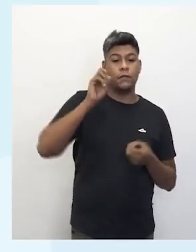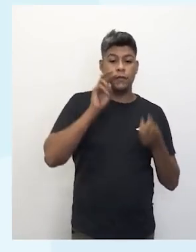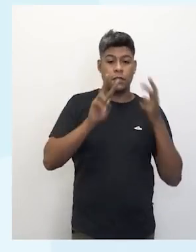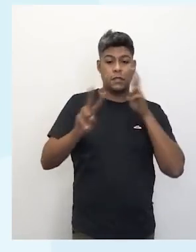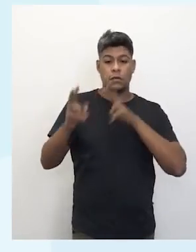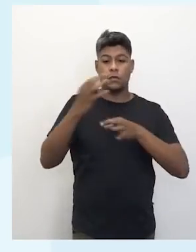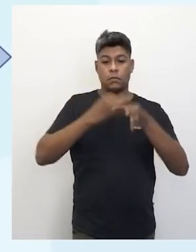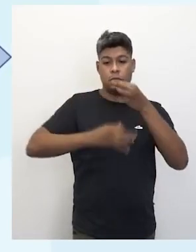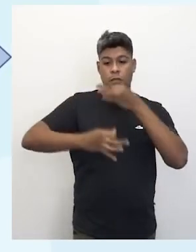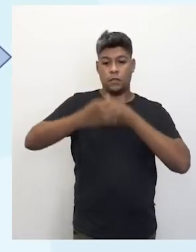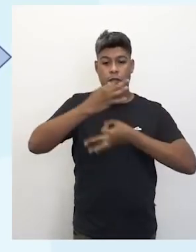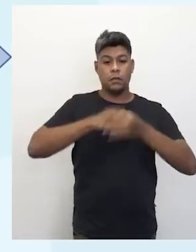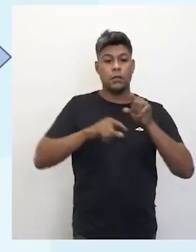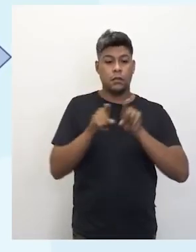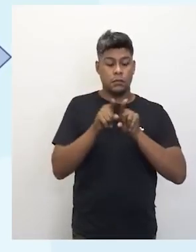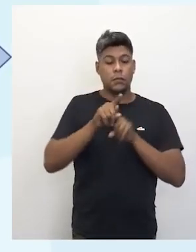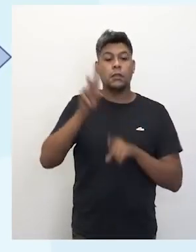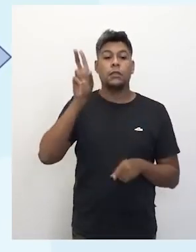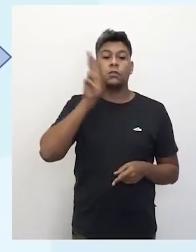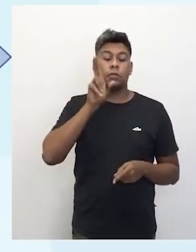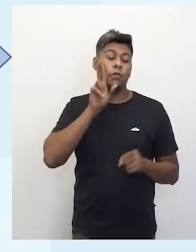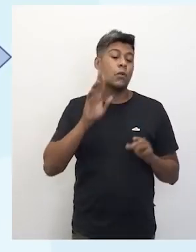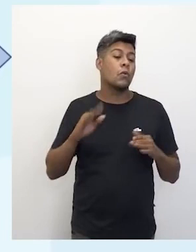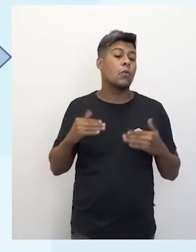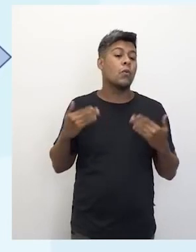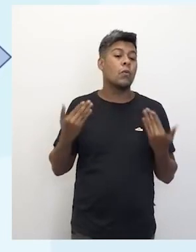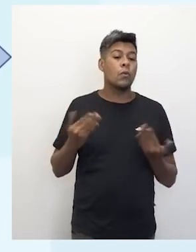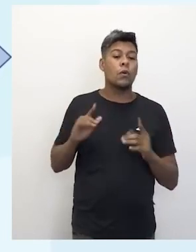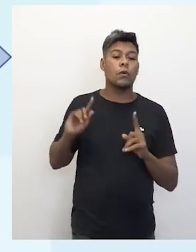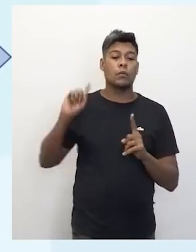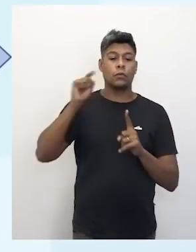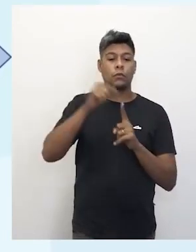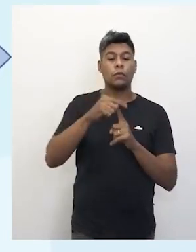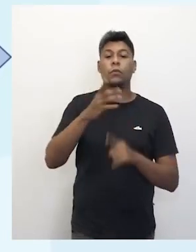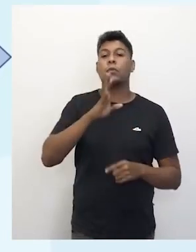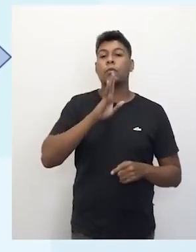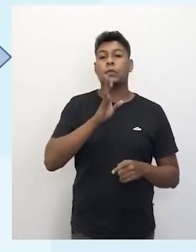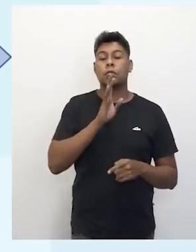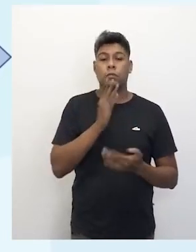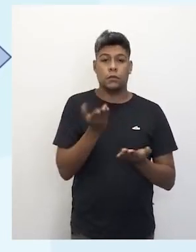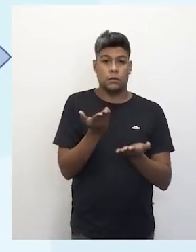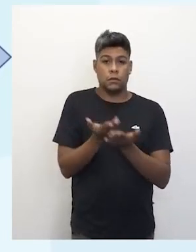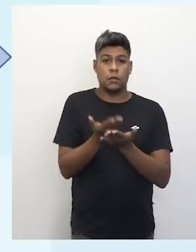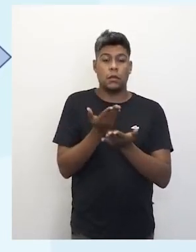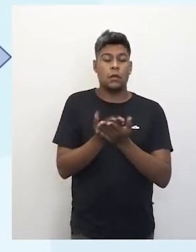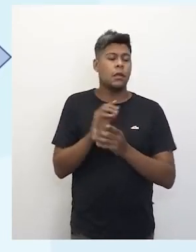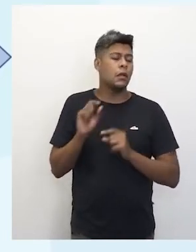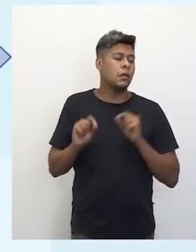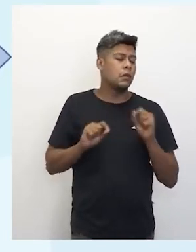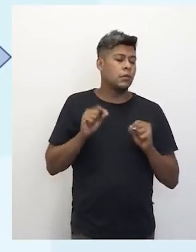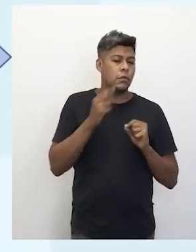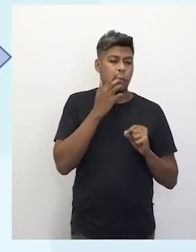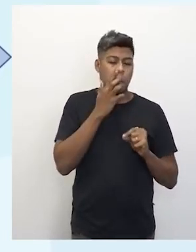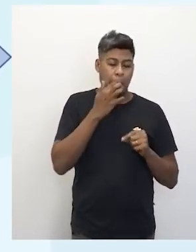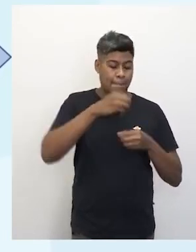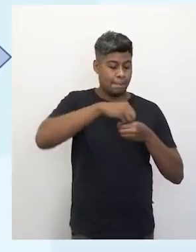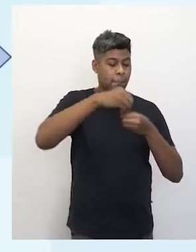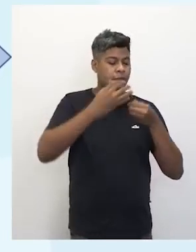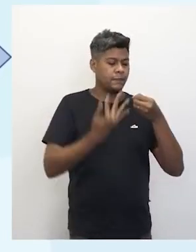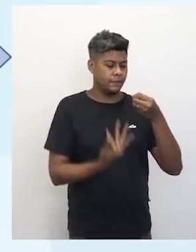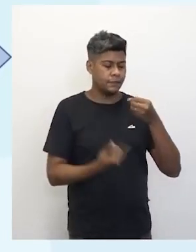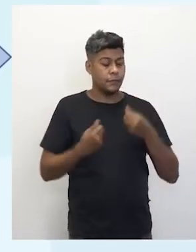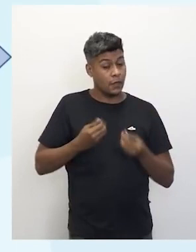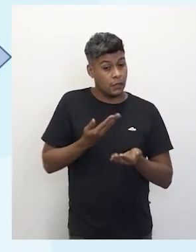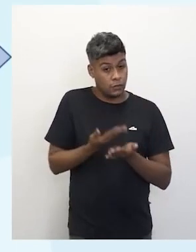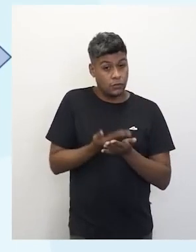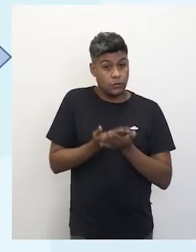e histórica. E quais são os objetos de conhecimento que a gente vai trabalhar nessa aula? Ou seja, aqueles conteúdos que a gente tem que